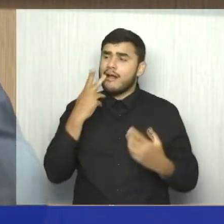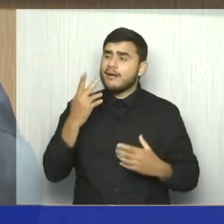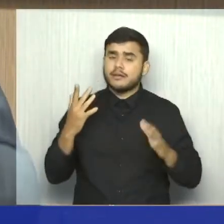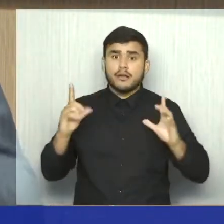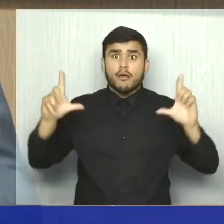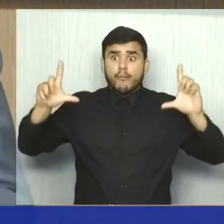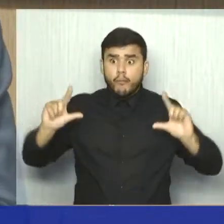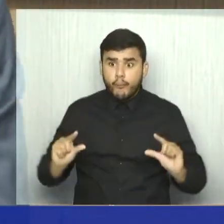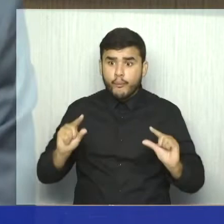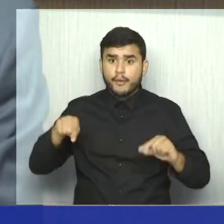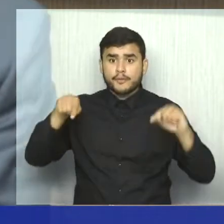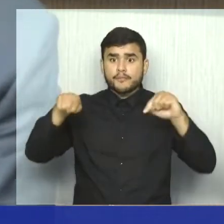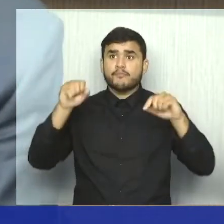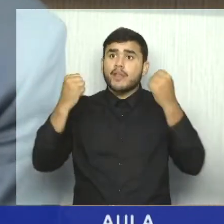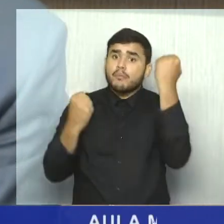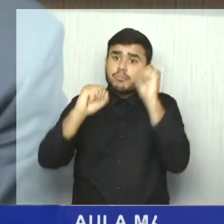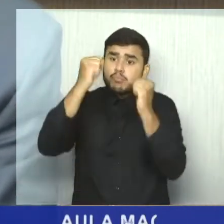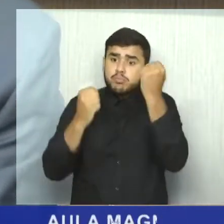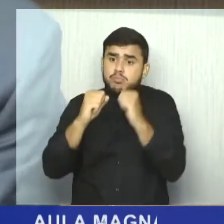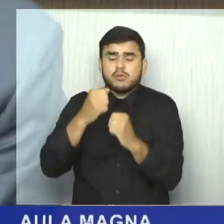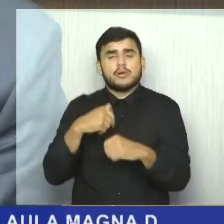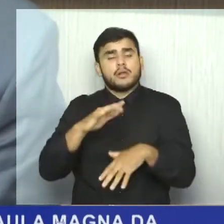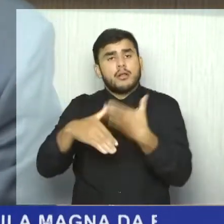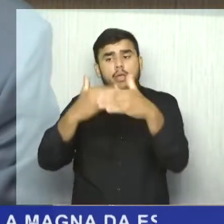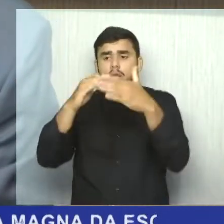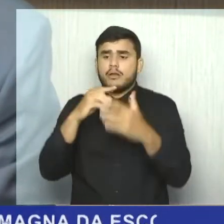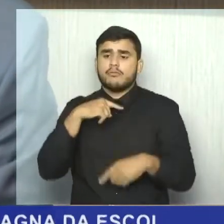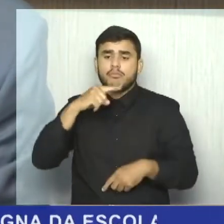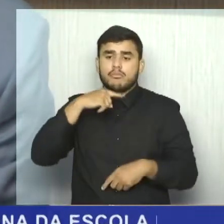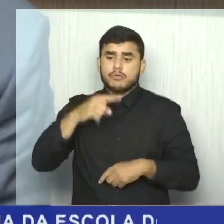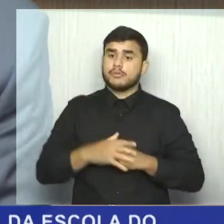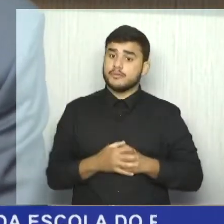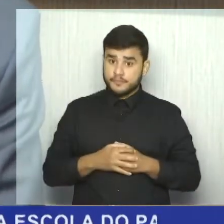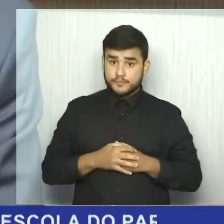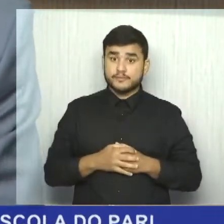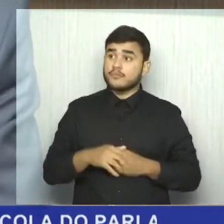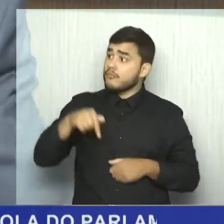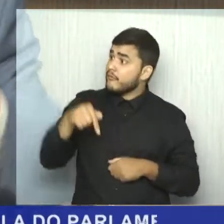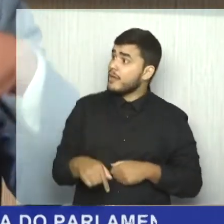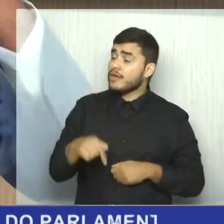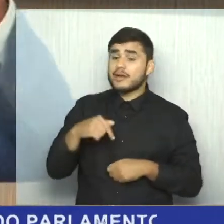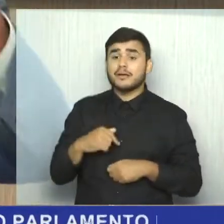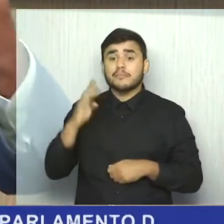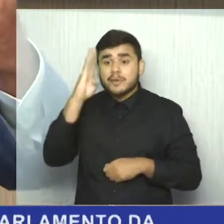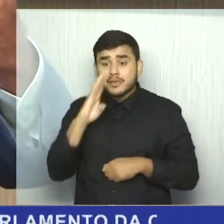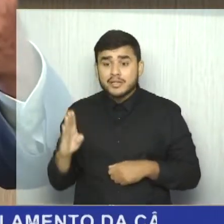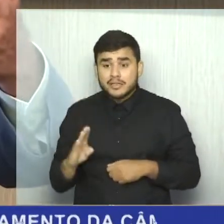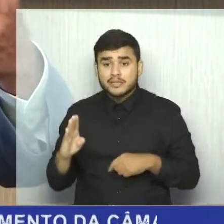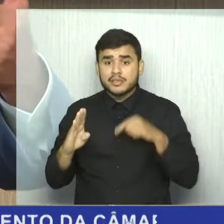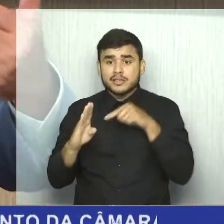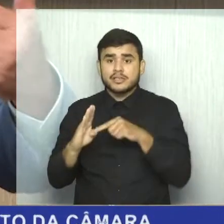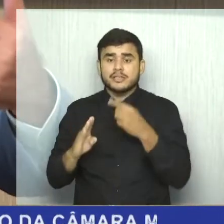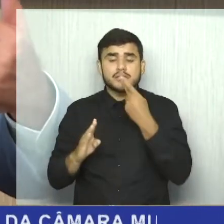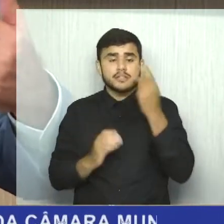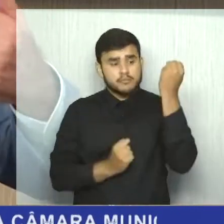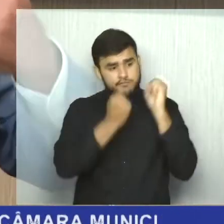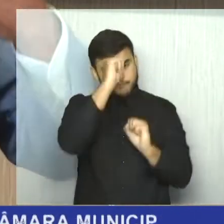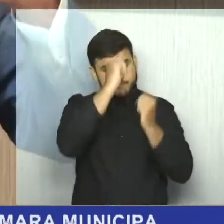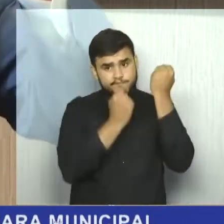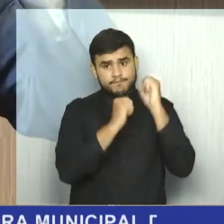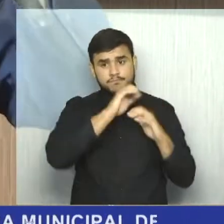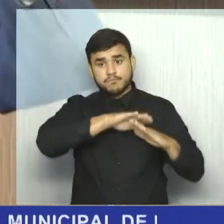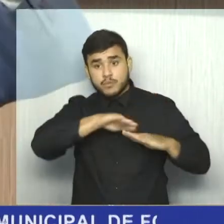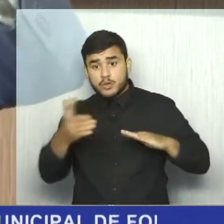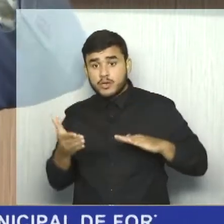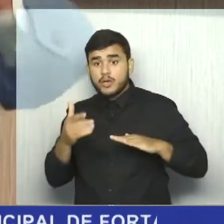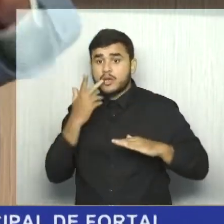sem indústria não existe o passo adiante que a humanidade está dando, que é a economia do conhecimento. O que é a economia pós-industrial? É uma economia de